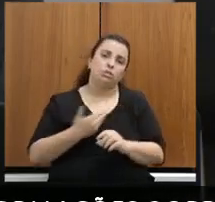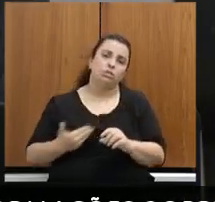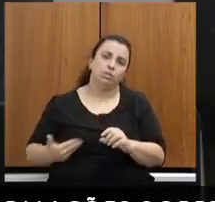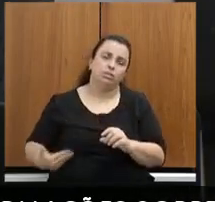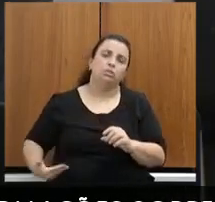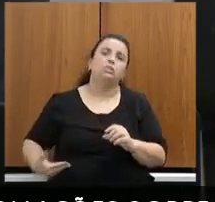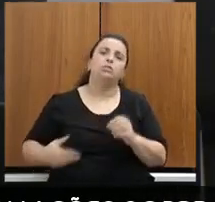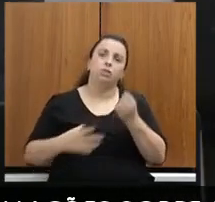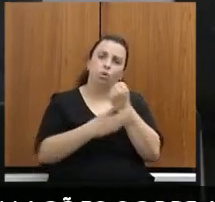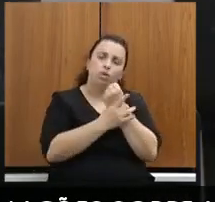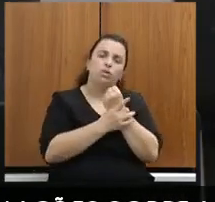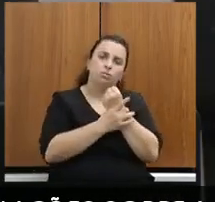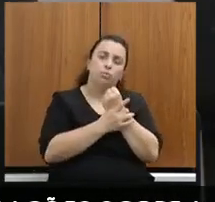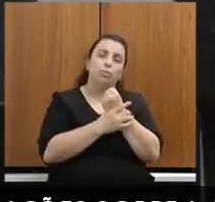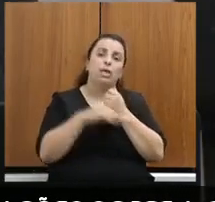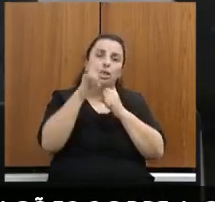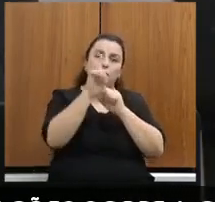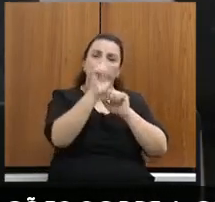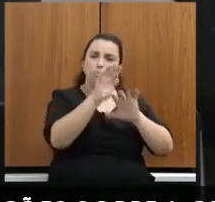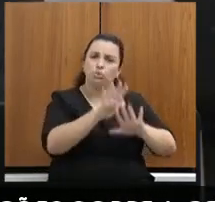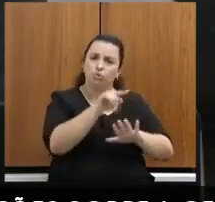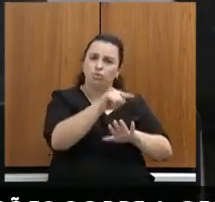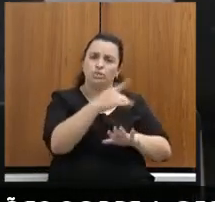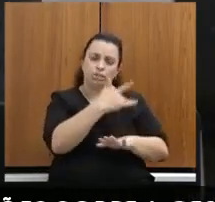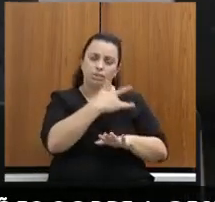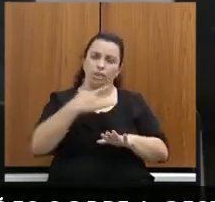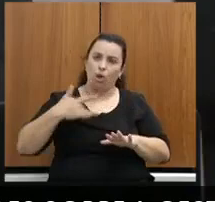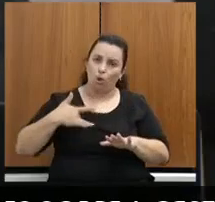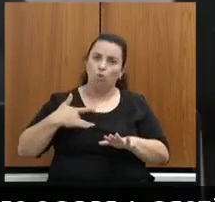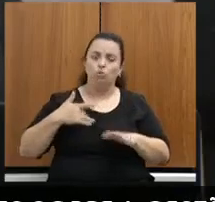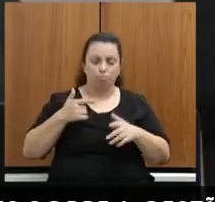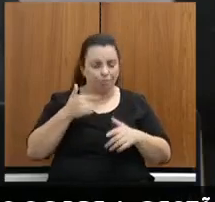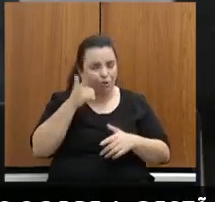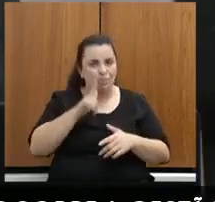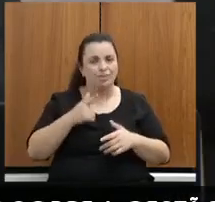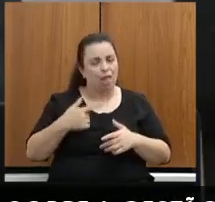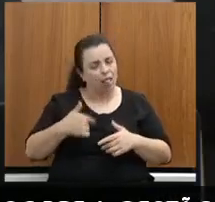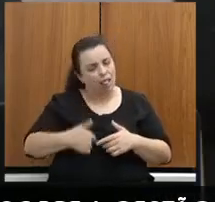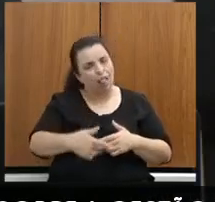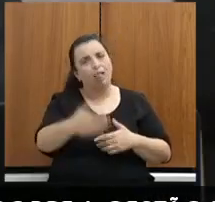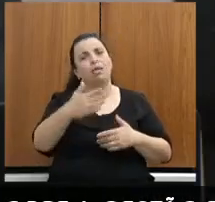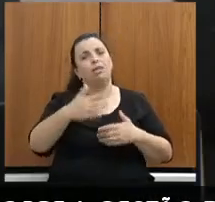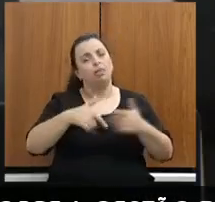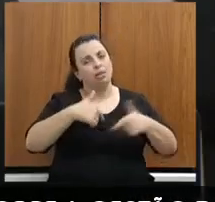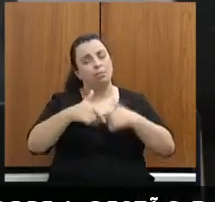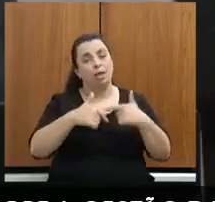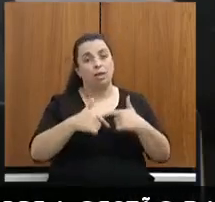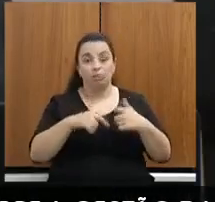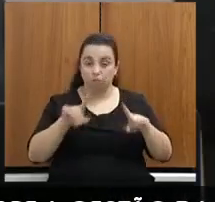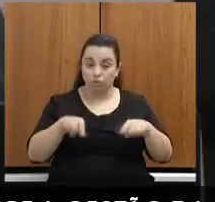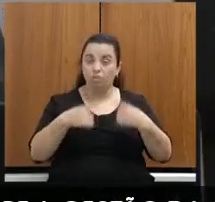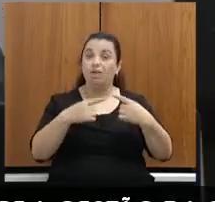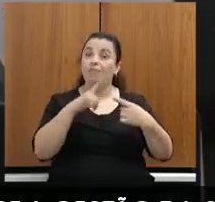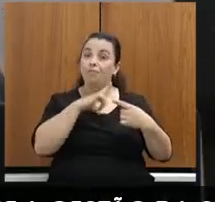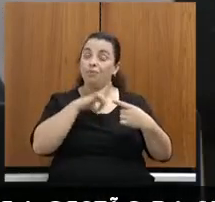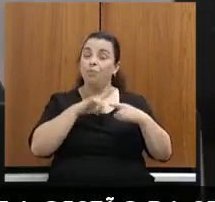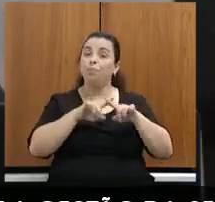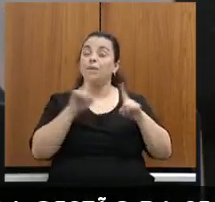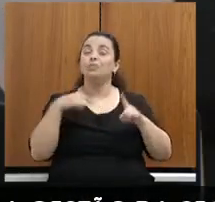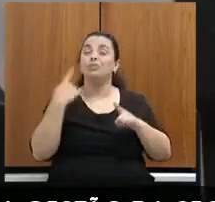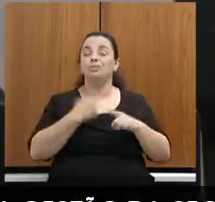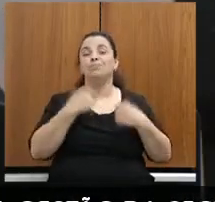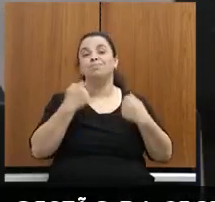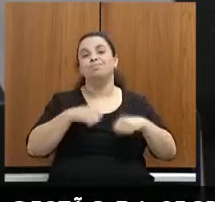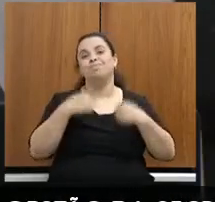que Deus continue abençoando o senhor com muita saúde porque a gente precisa de muita saúde para trabalhar porque os desafios são enormes e nós precisamos